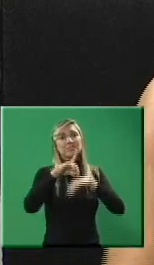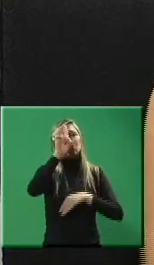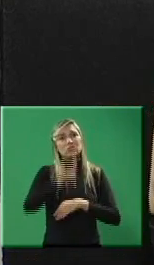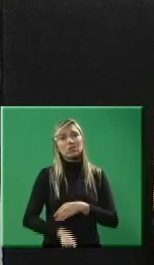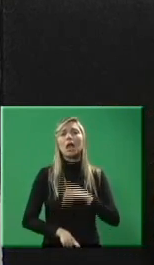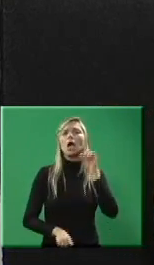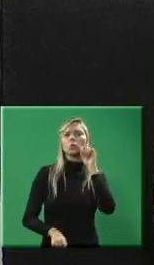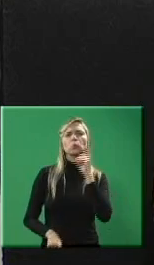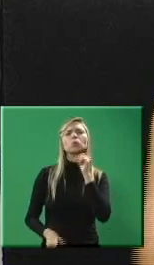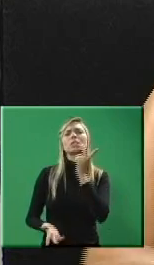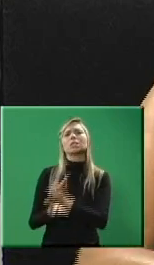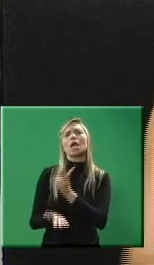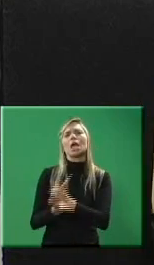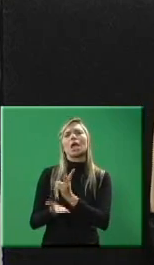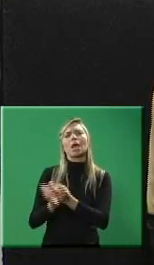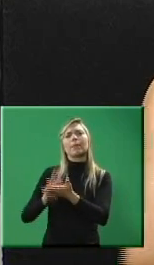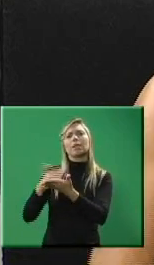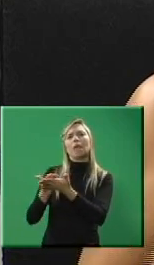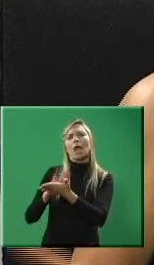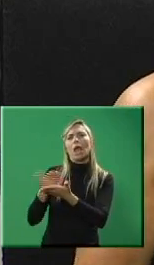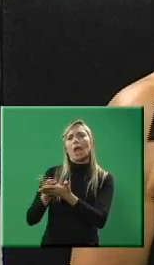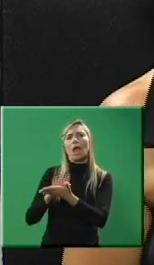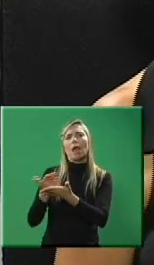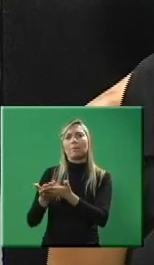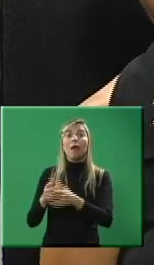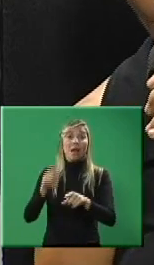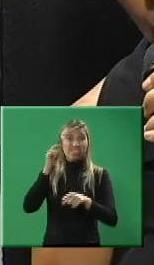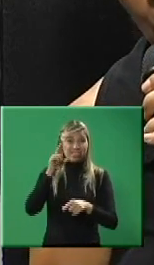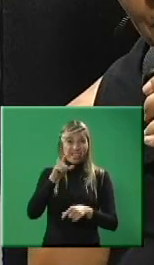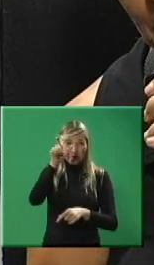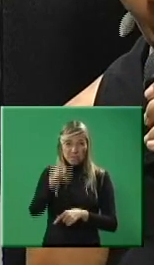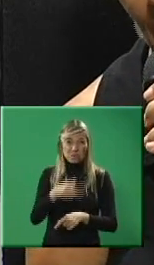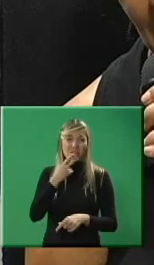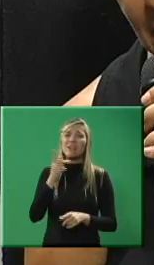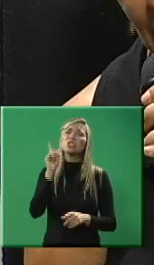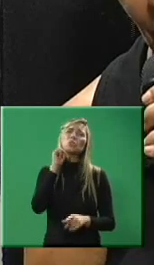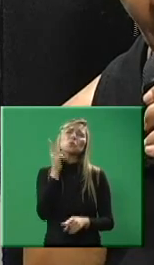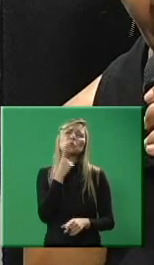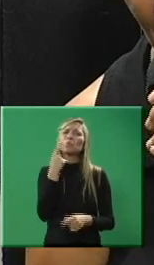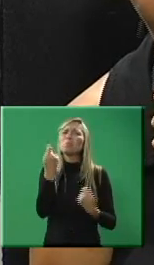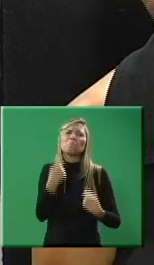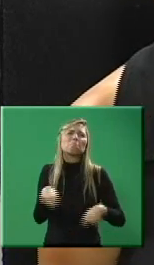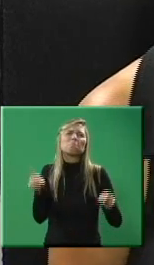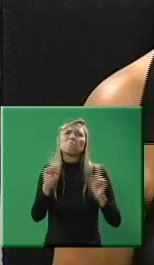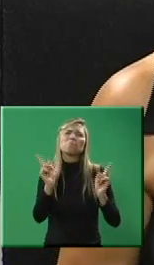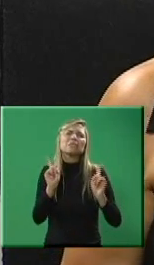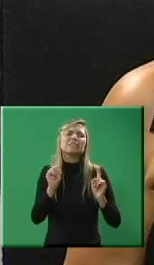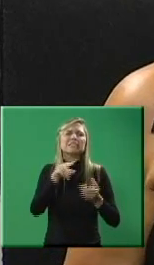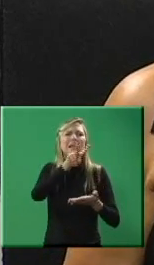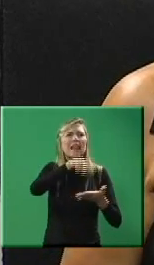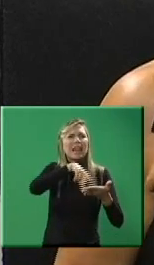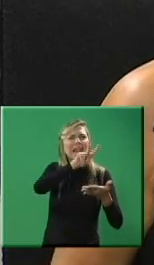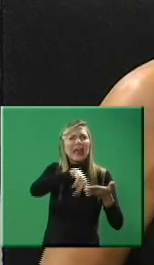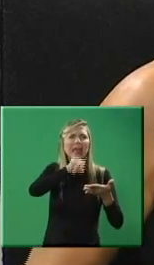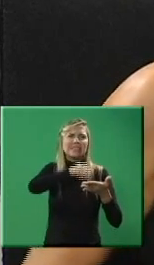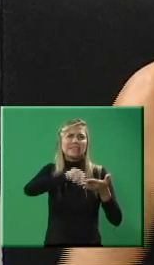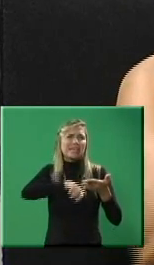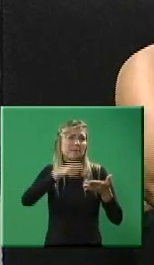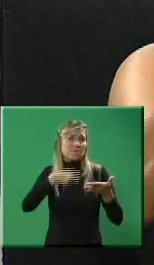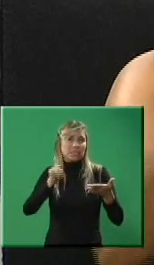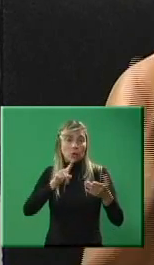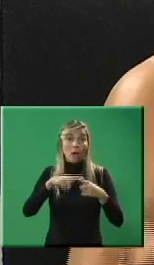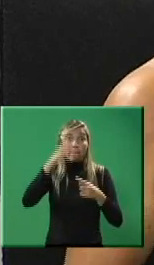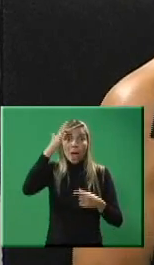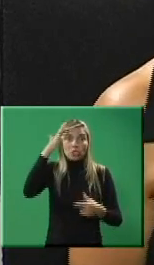o surdo vai ter uma pessoa. Tem gente que acredita que surdo não precisa aprender a ler e escrever, basta ele ter um intérprete. Imagina só